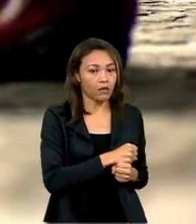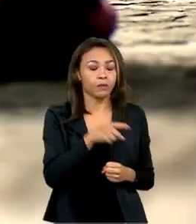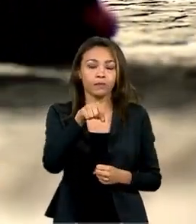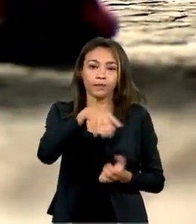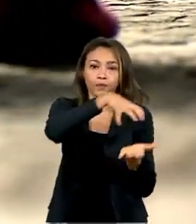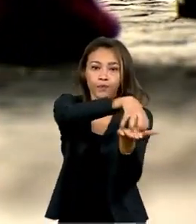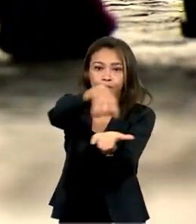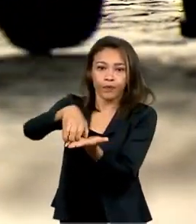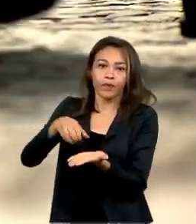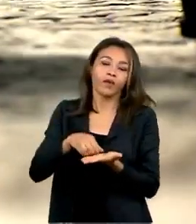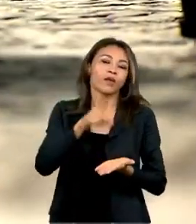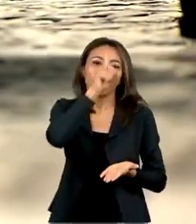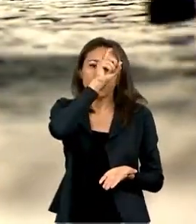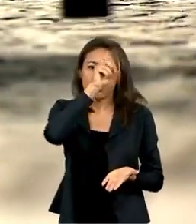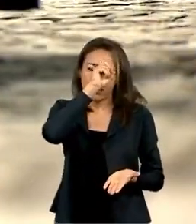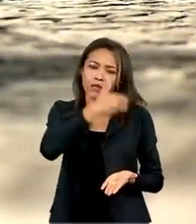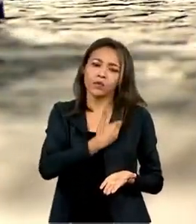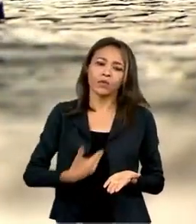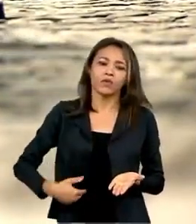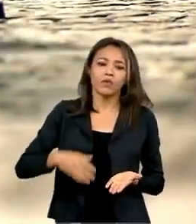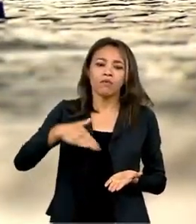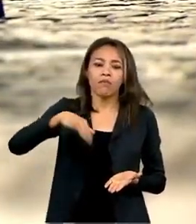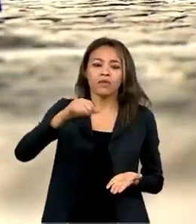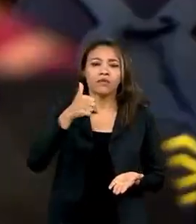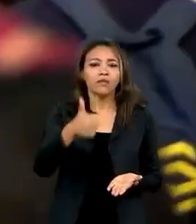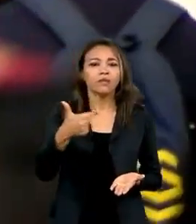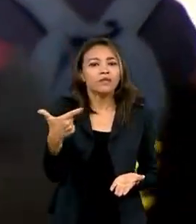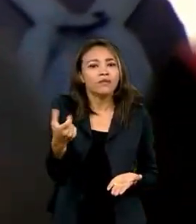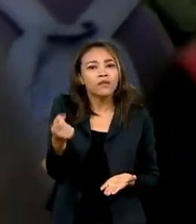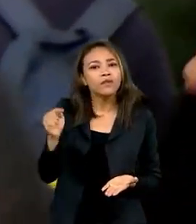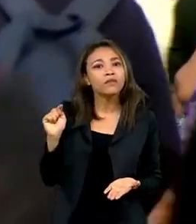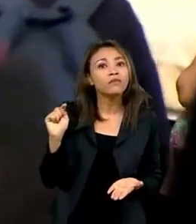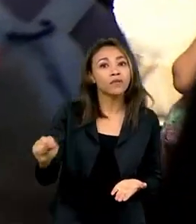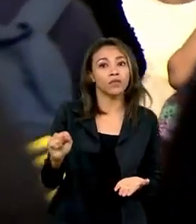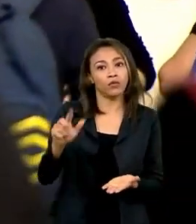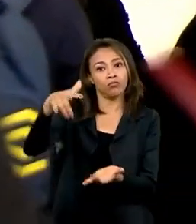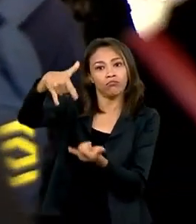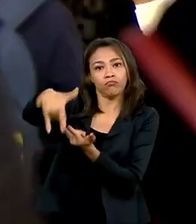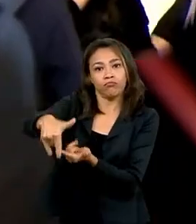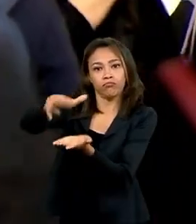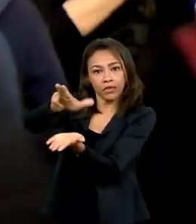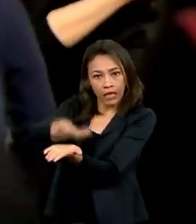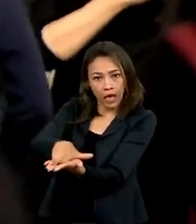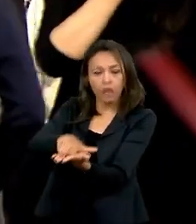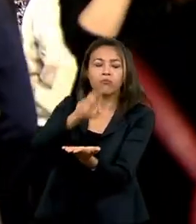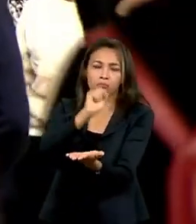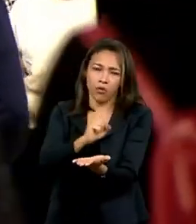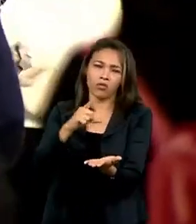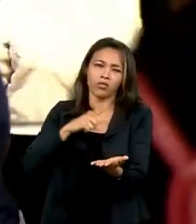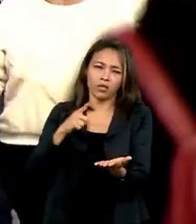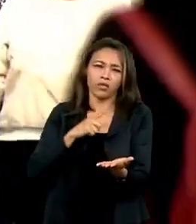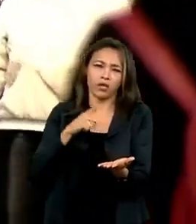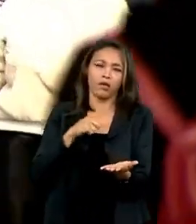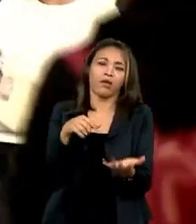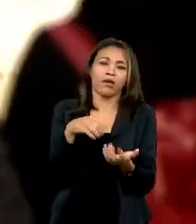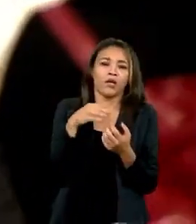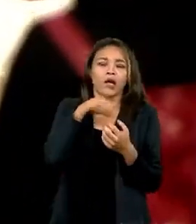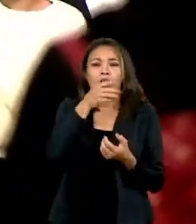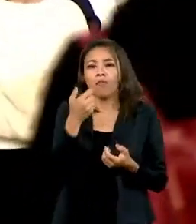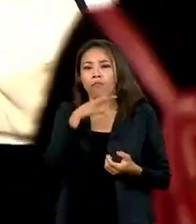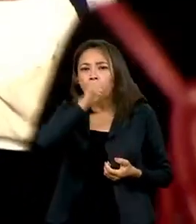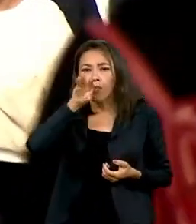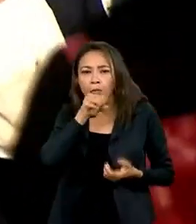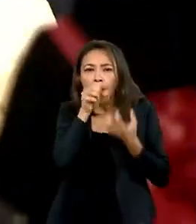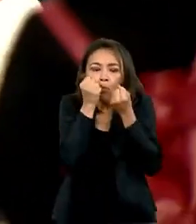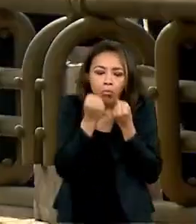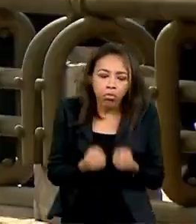do SUS foram mais de 220 mil internações. O AVC pode deixar sequelas como dificuldades para falar, comer